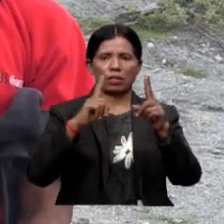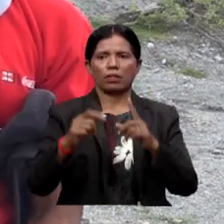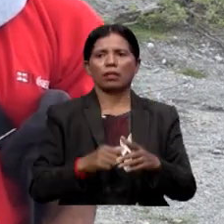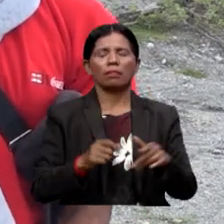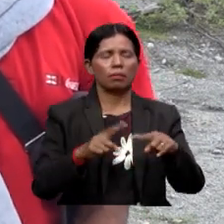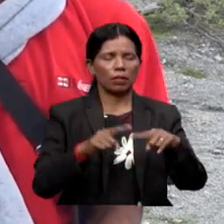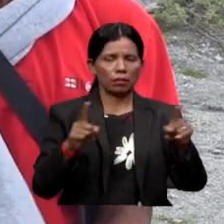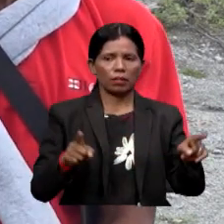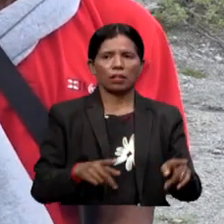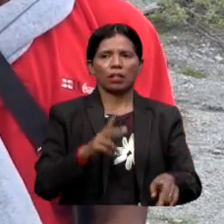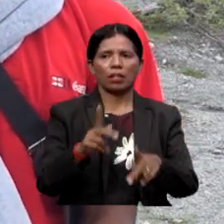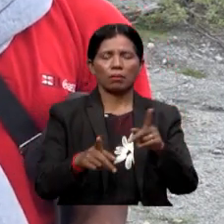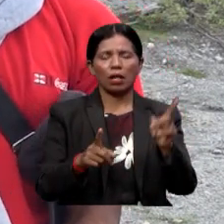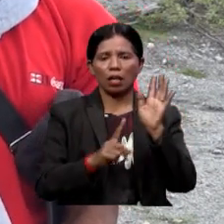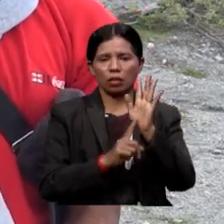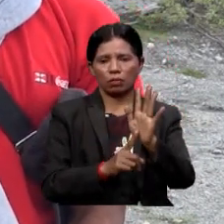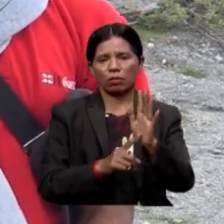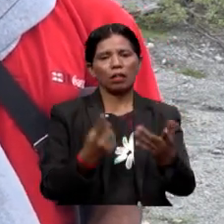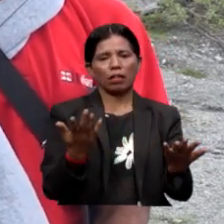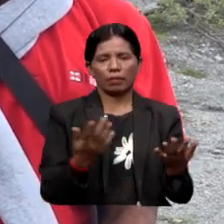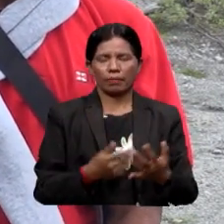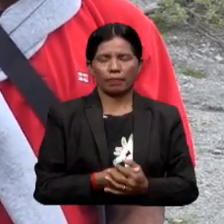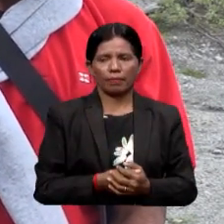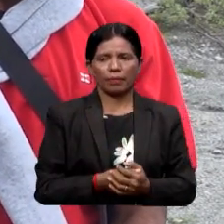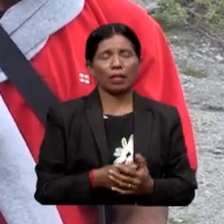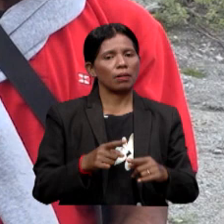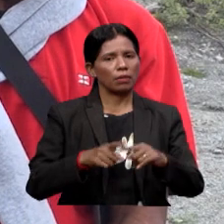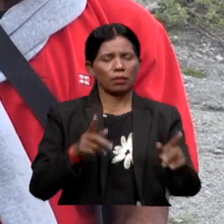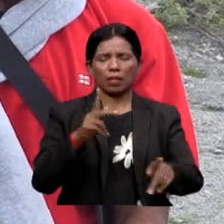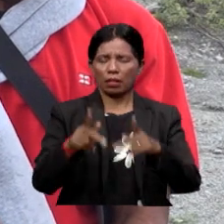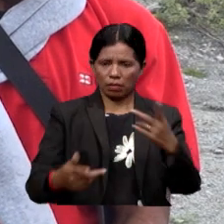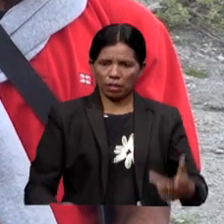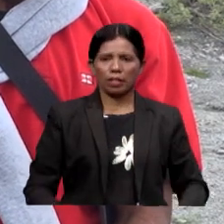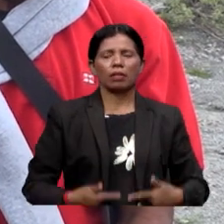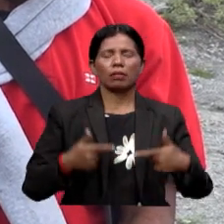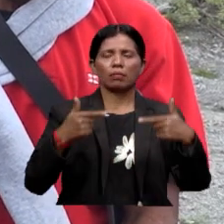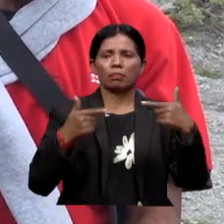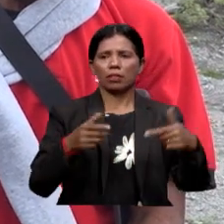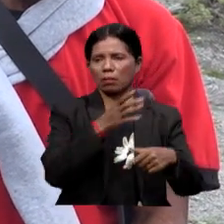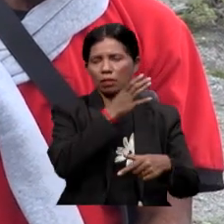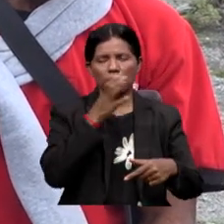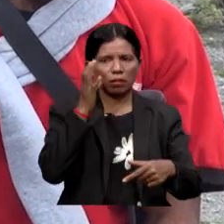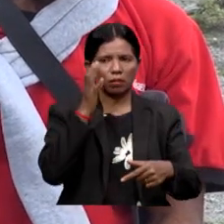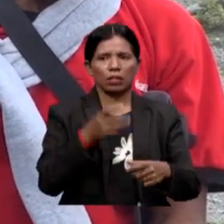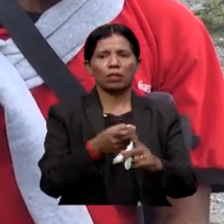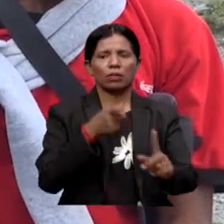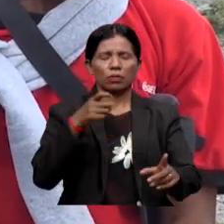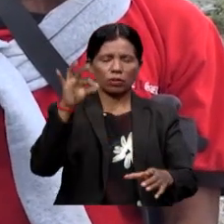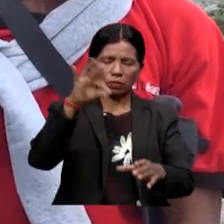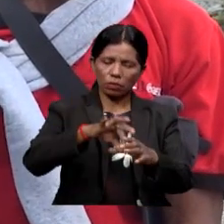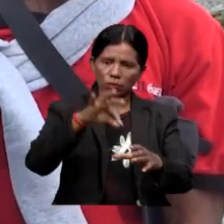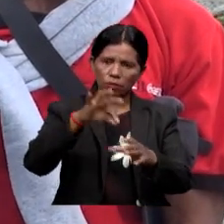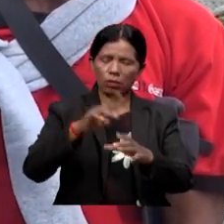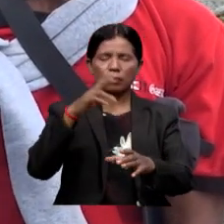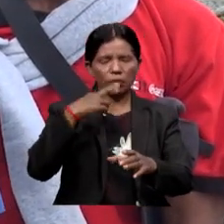be pobo realdari ne sene. Mai be pobo ne muris maka agrikultur ne. Hosi nata sir ne maka foin